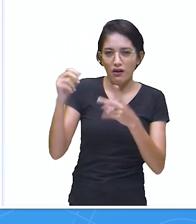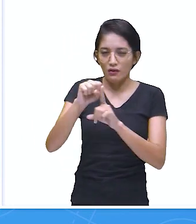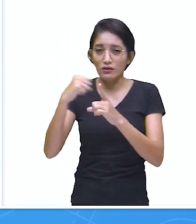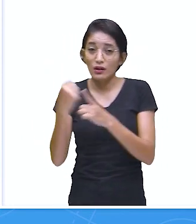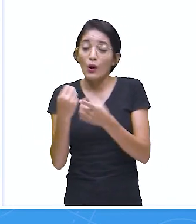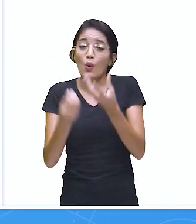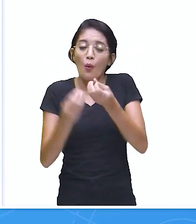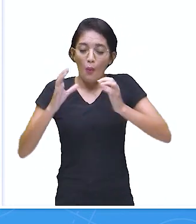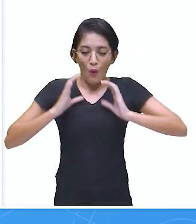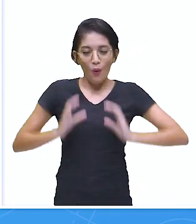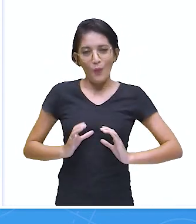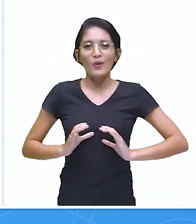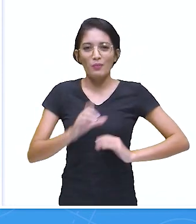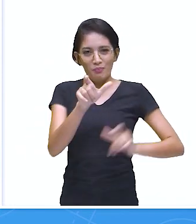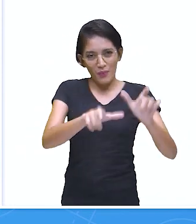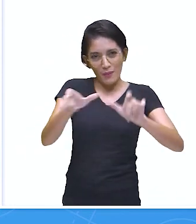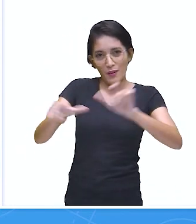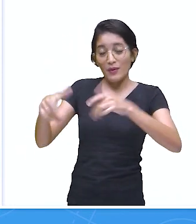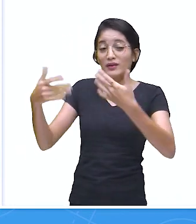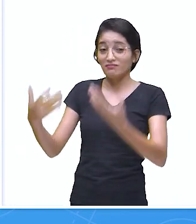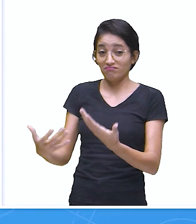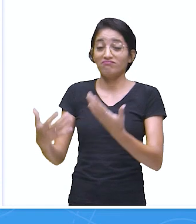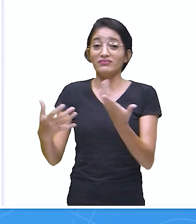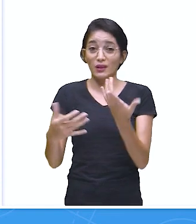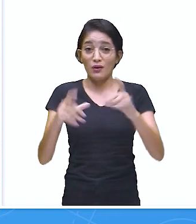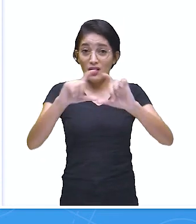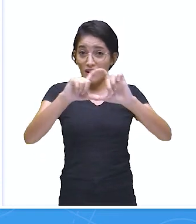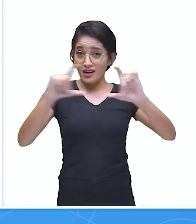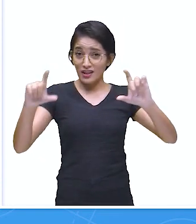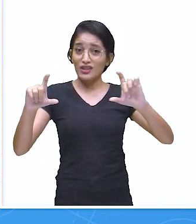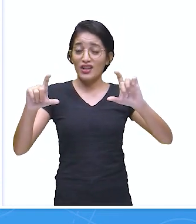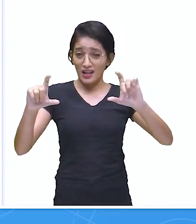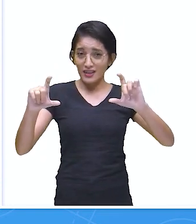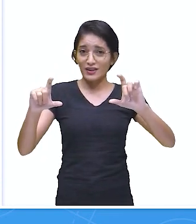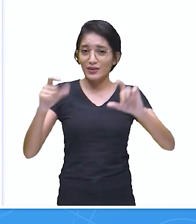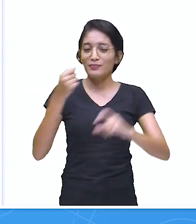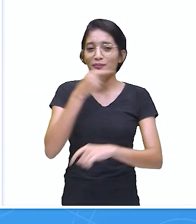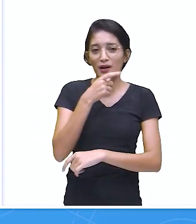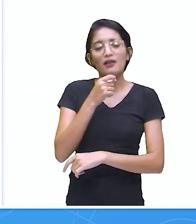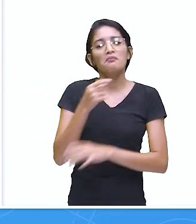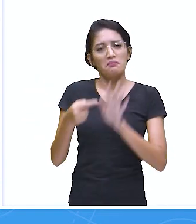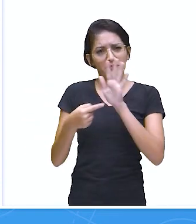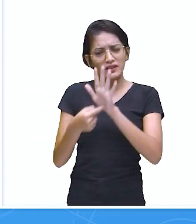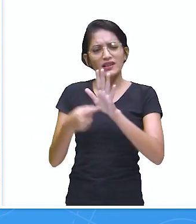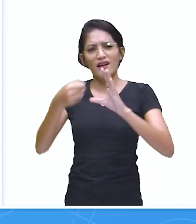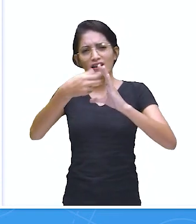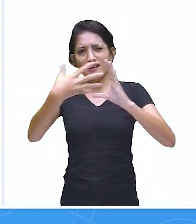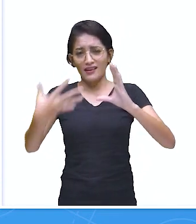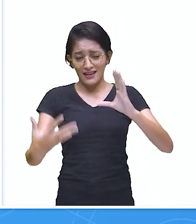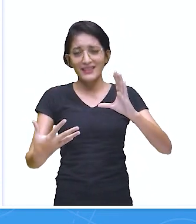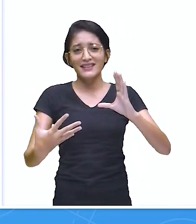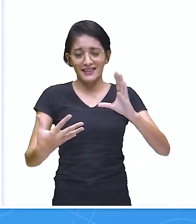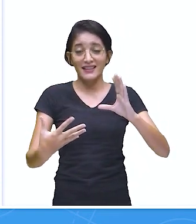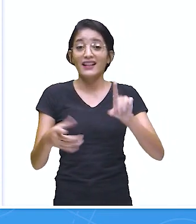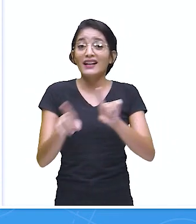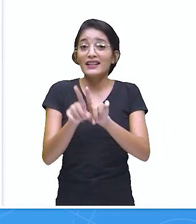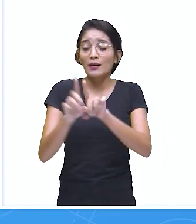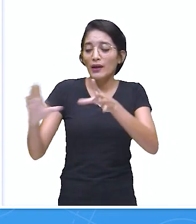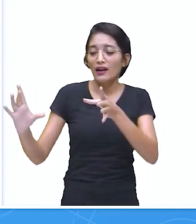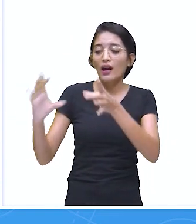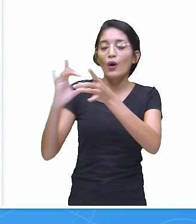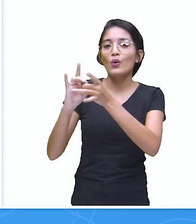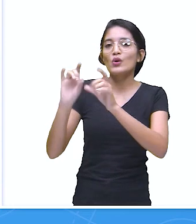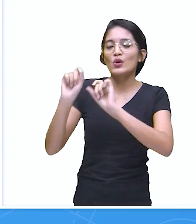se comportam. Então, a charge, ela vai trazer essa característica aí. Também vai estar associado